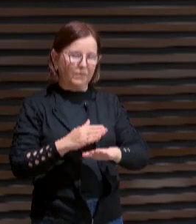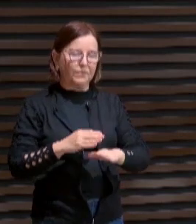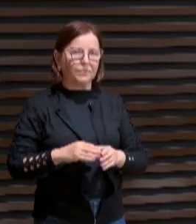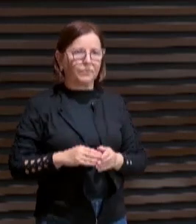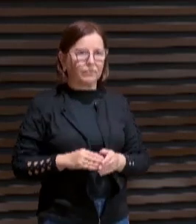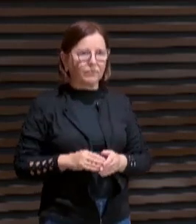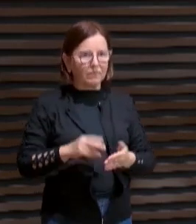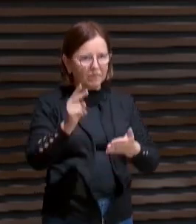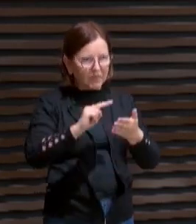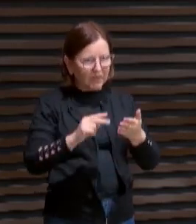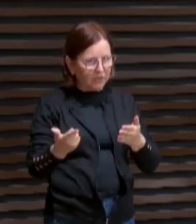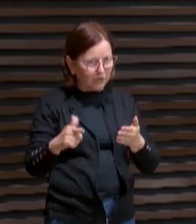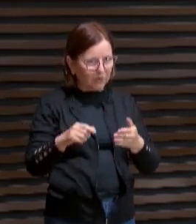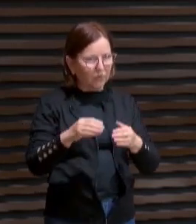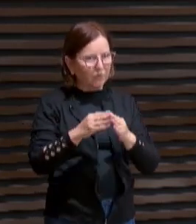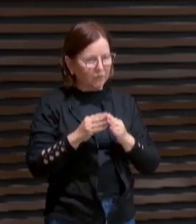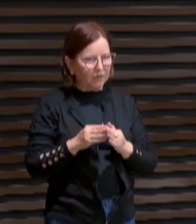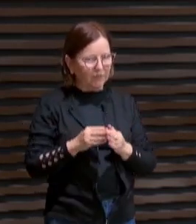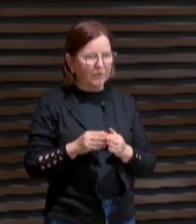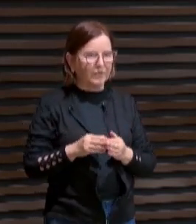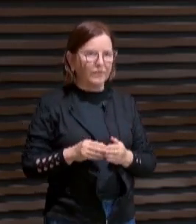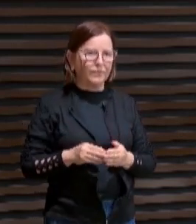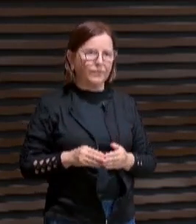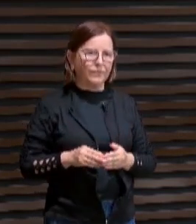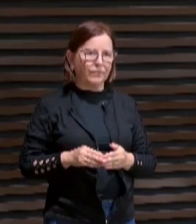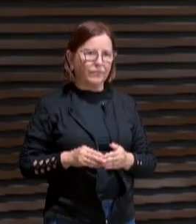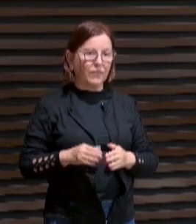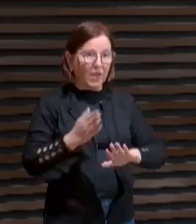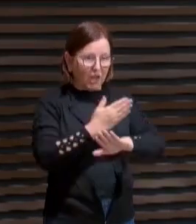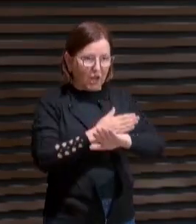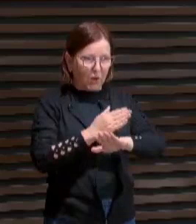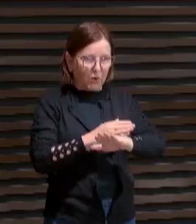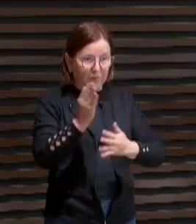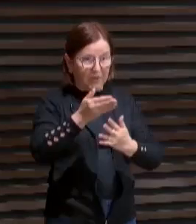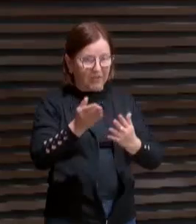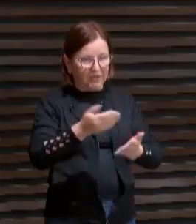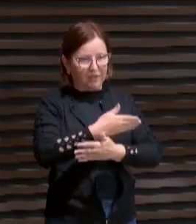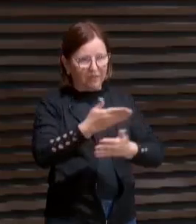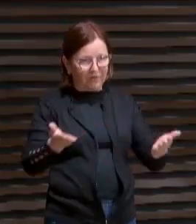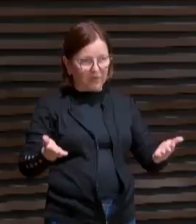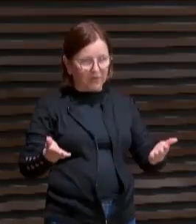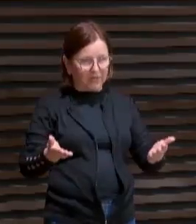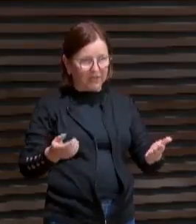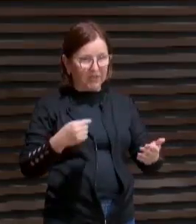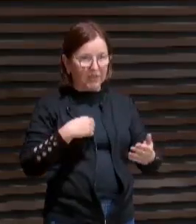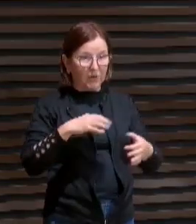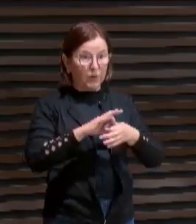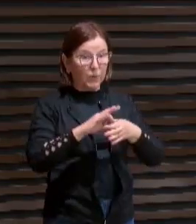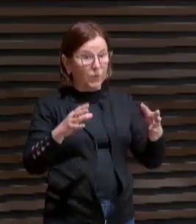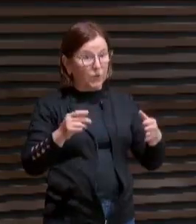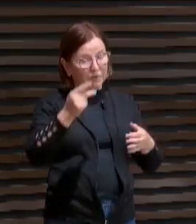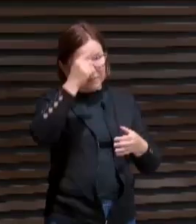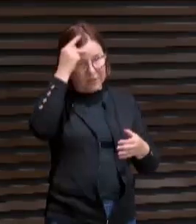Pode ler outra vez o verso 39. É costume entre vós que eu vos solte alguém